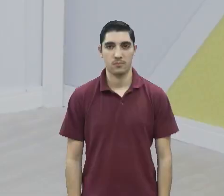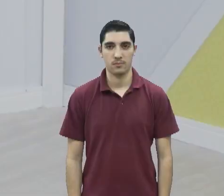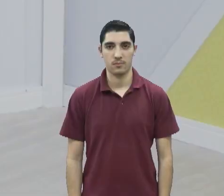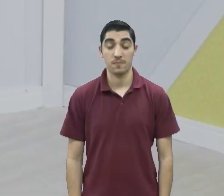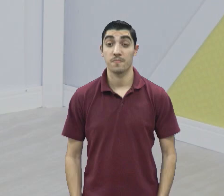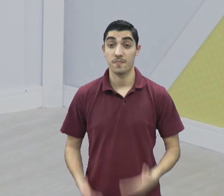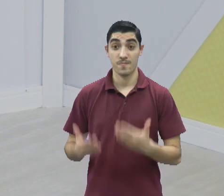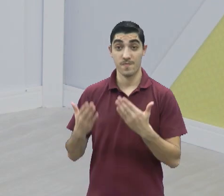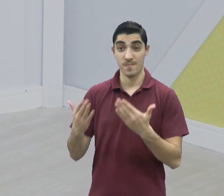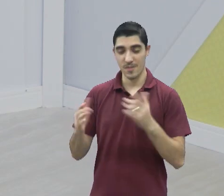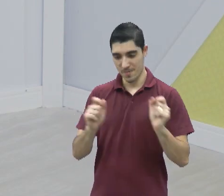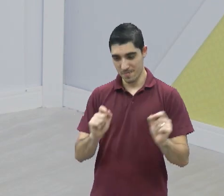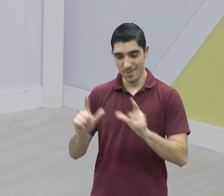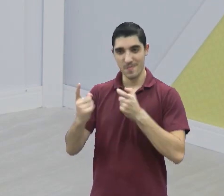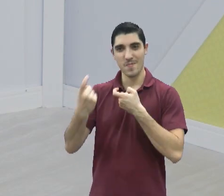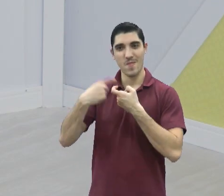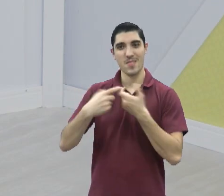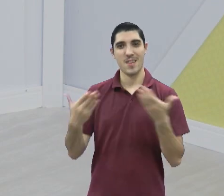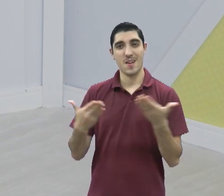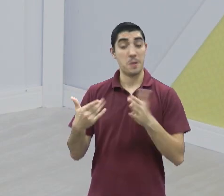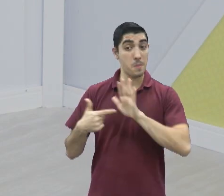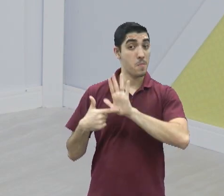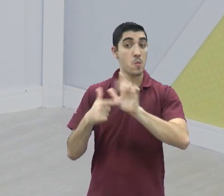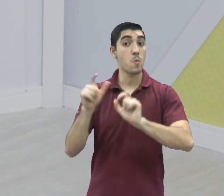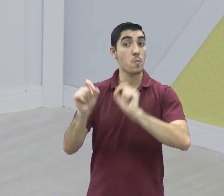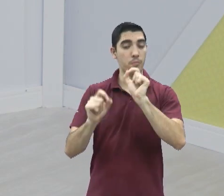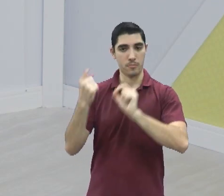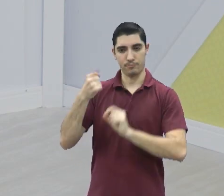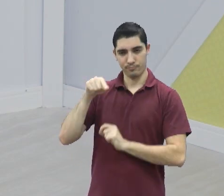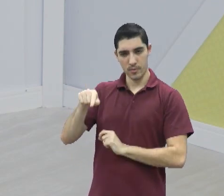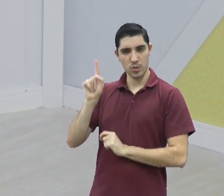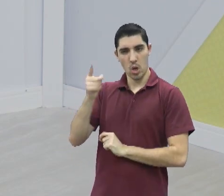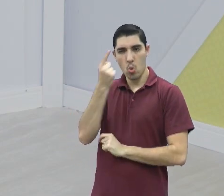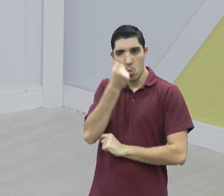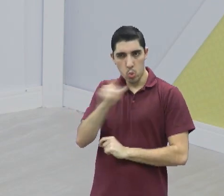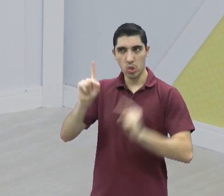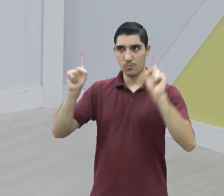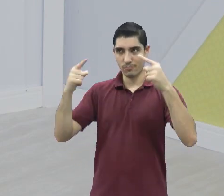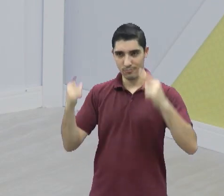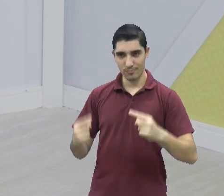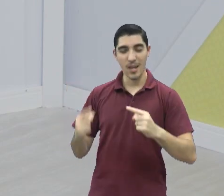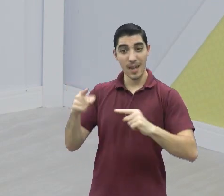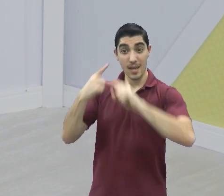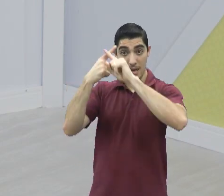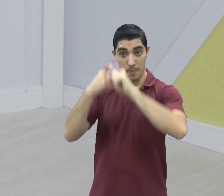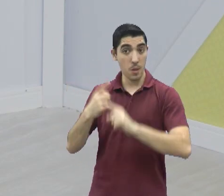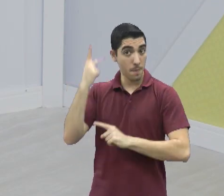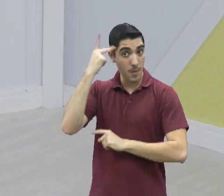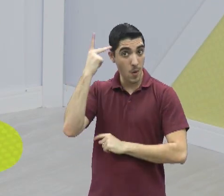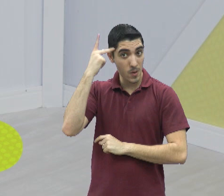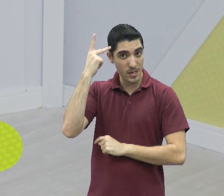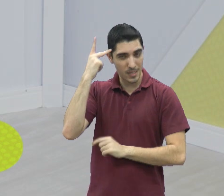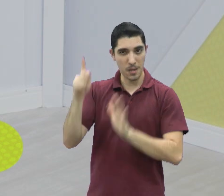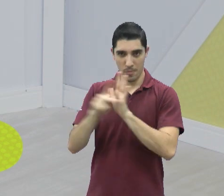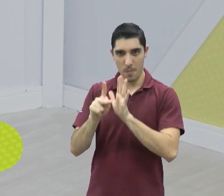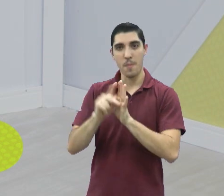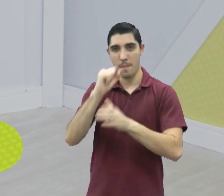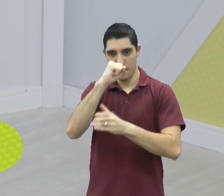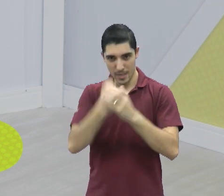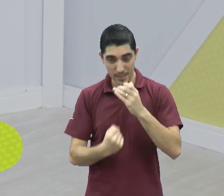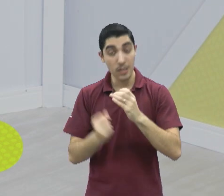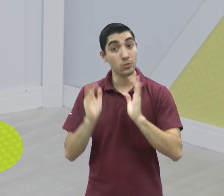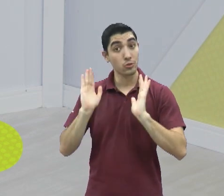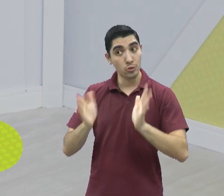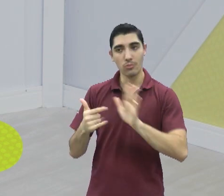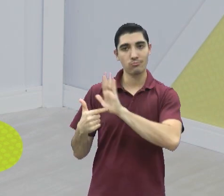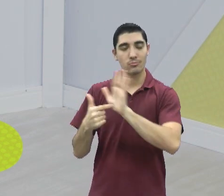Muito bem, estamos de volta com a Hora do Esporte. Olha só, depois da última rodada da fase de realinhamento do Campeonato Paulista, foram definidos os playoffs de